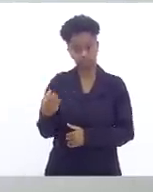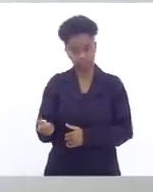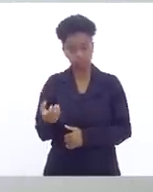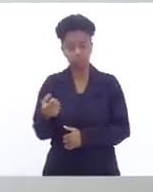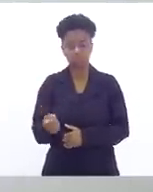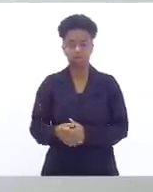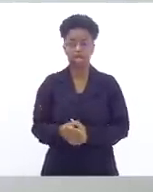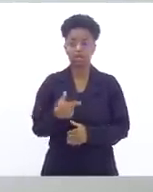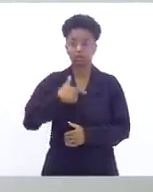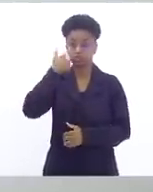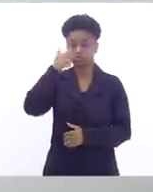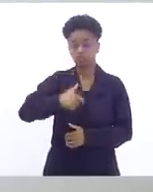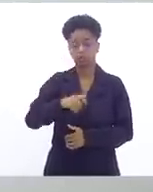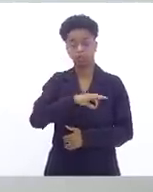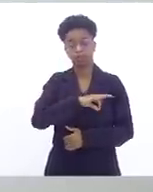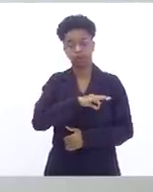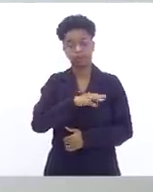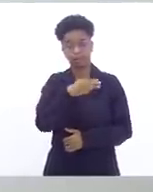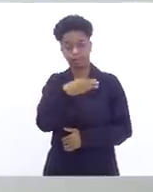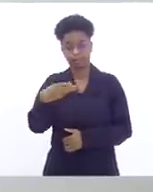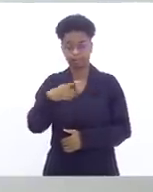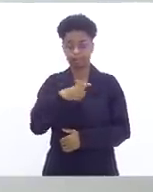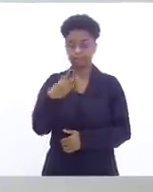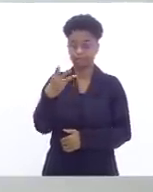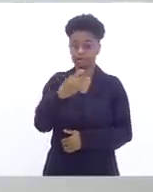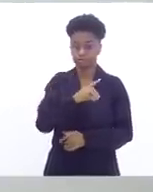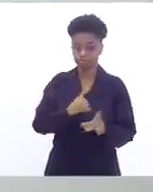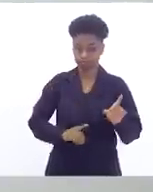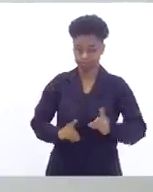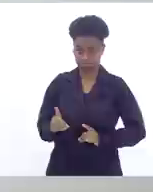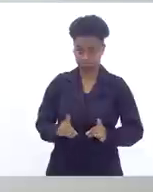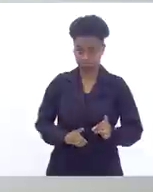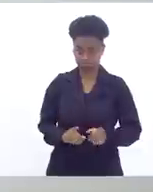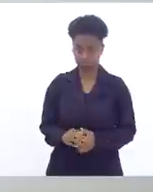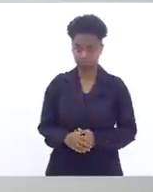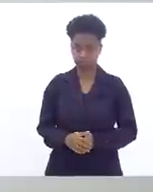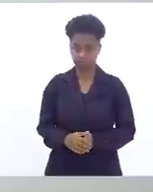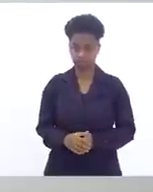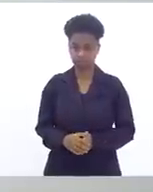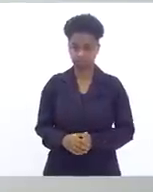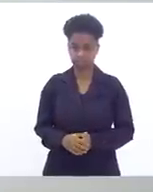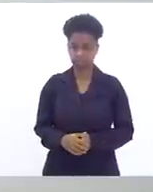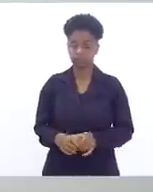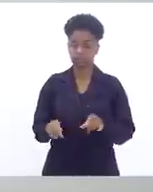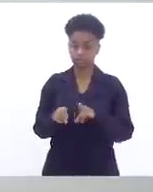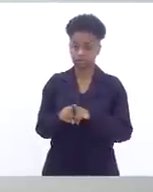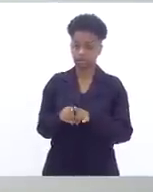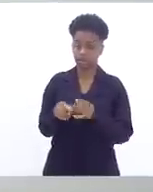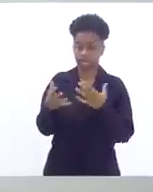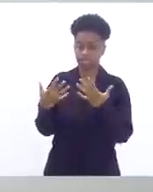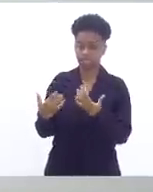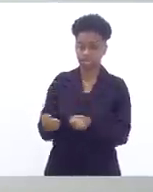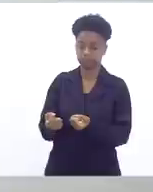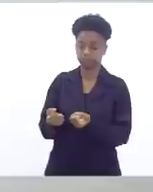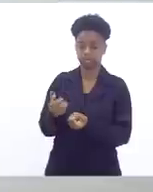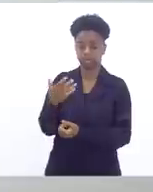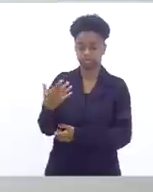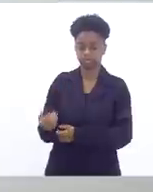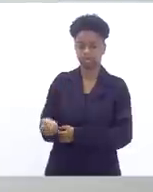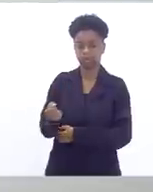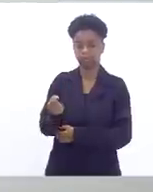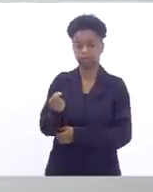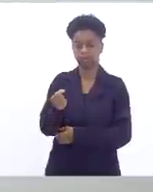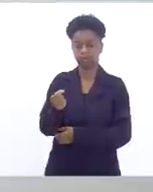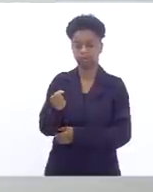e eu tenho três primas que são pensionistas e hoje por